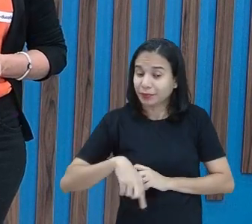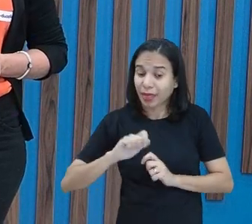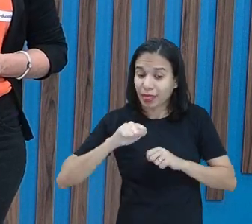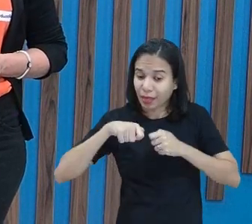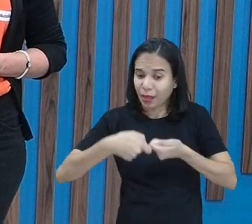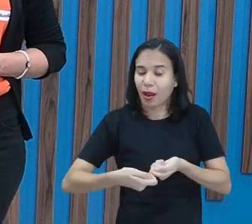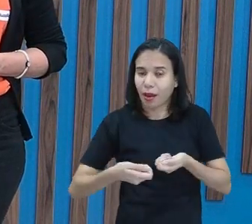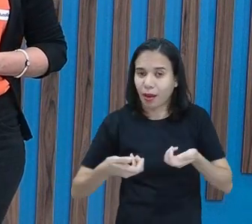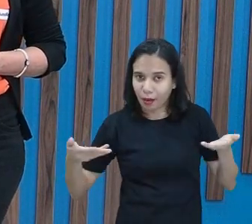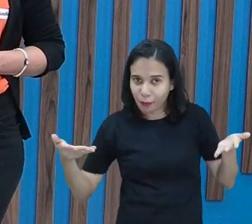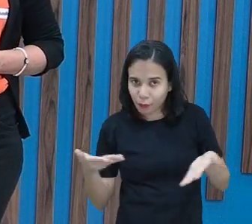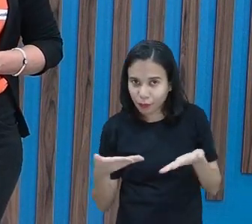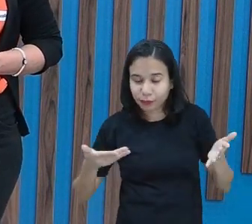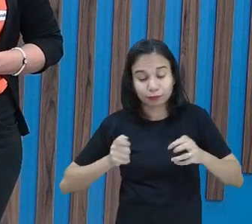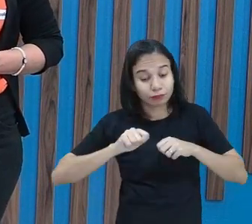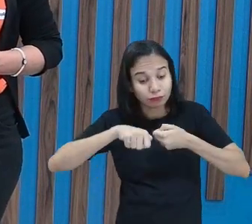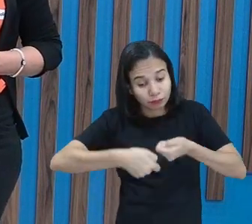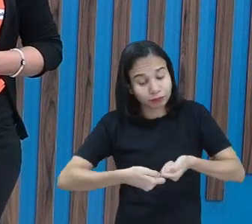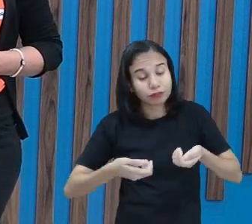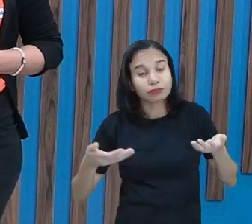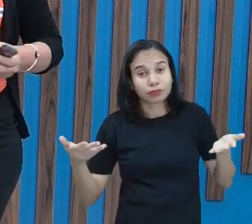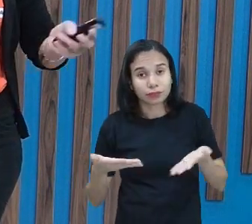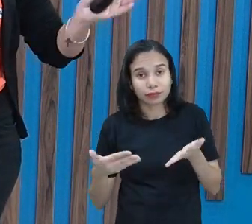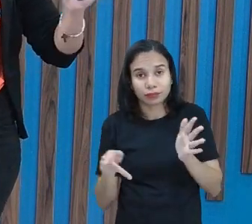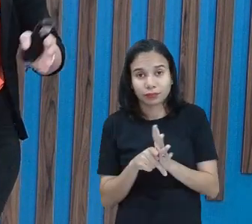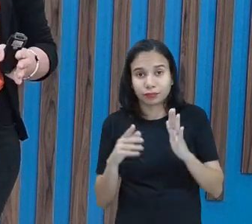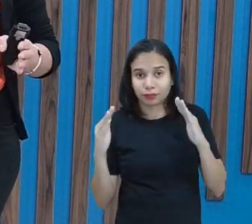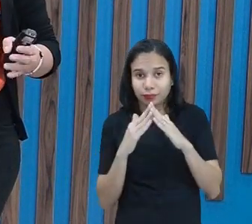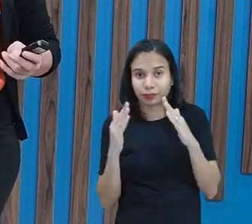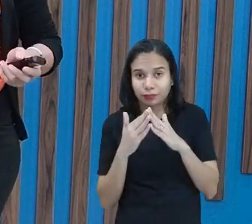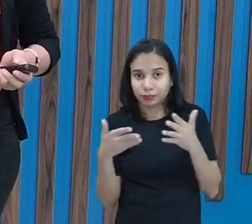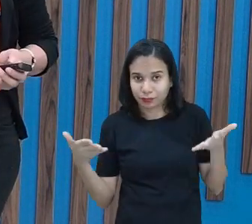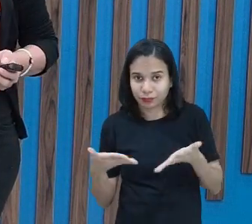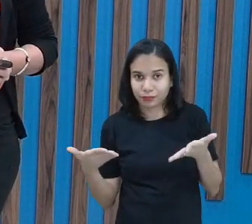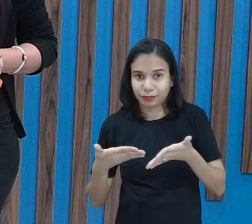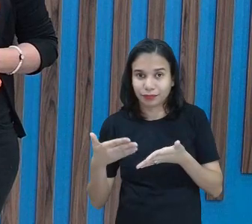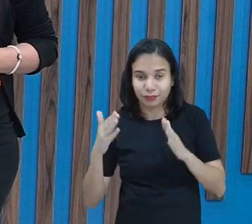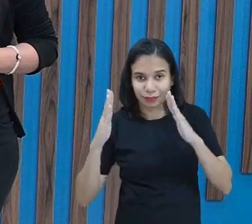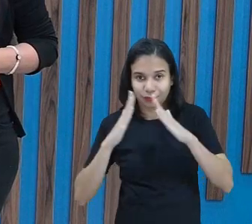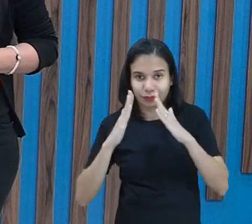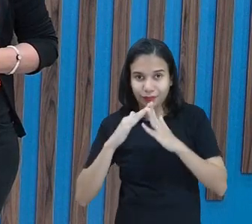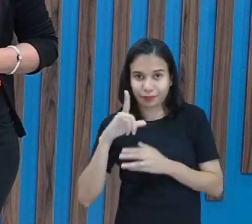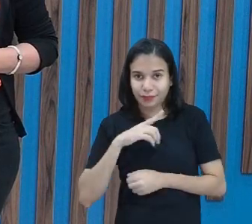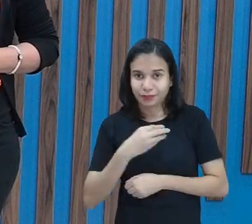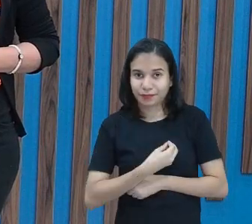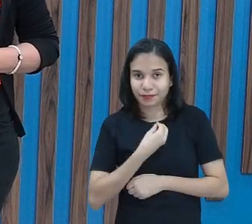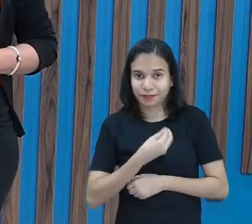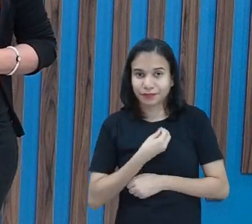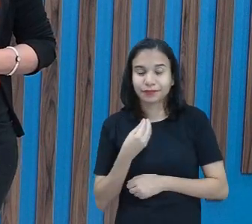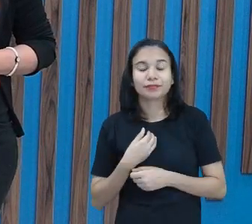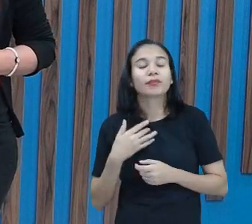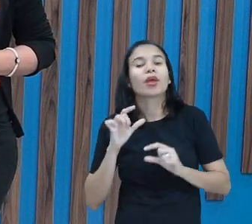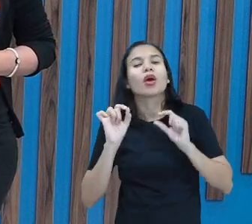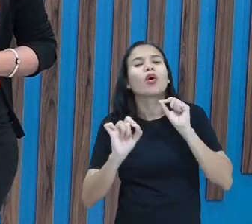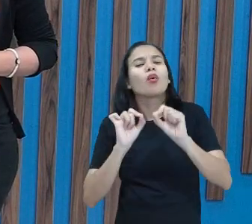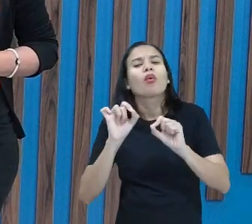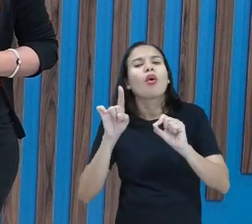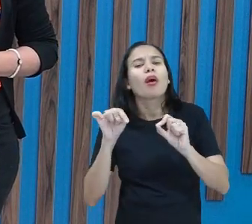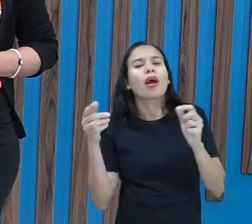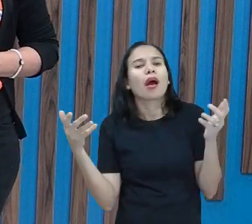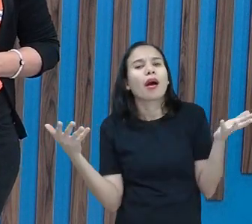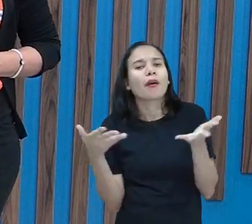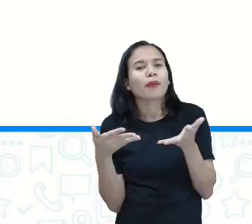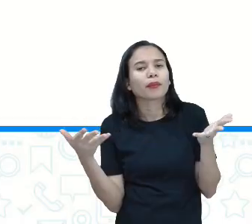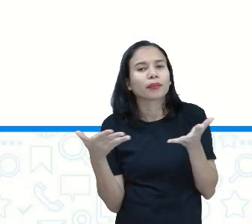dá. Sasha lhe dá. Vai lhe dar agora uma casa. E qual